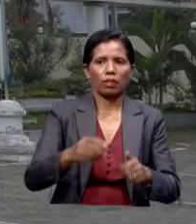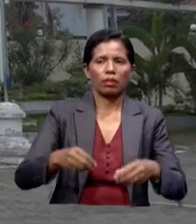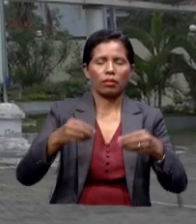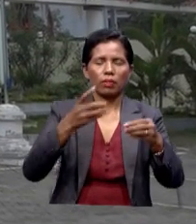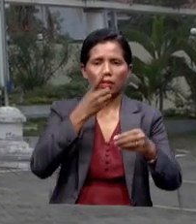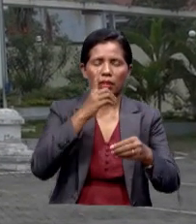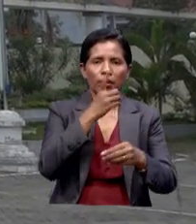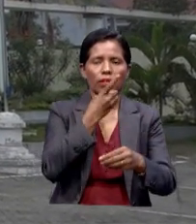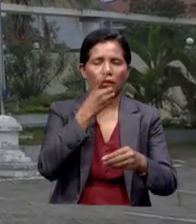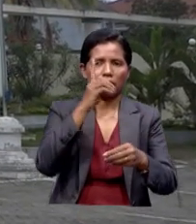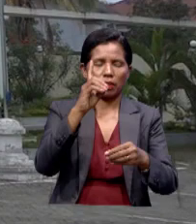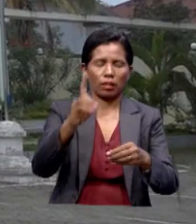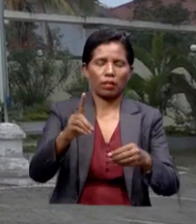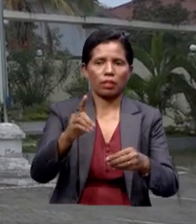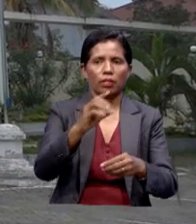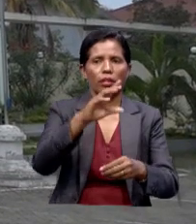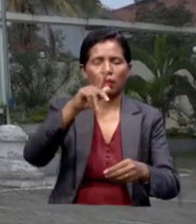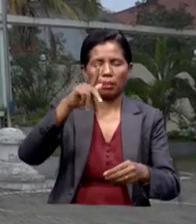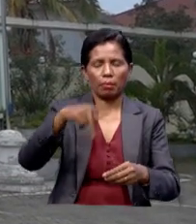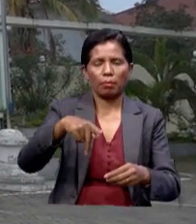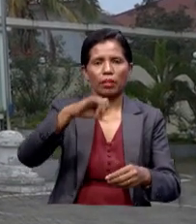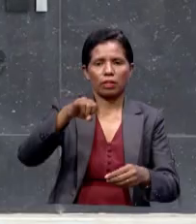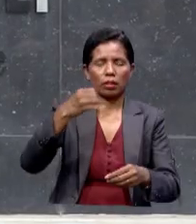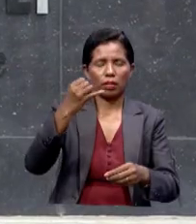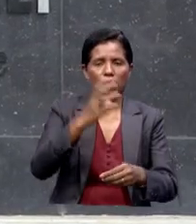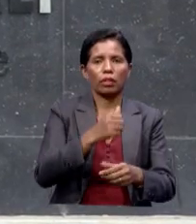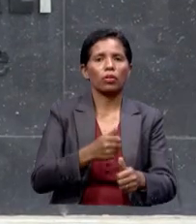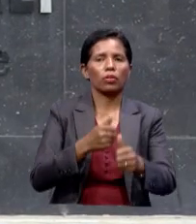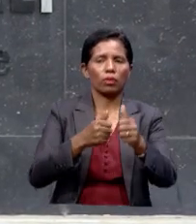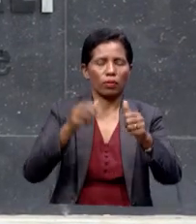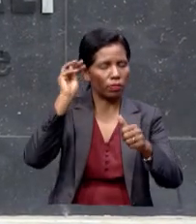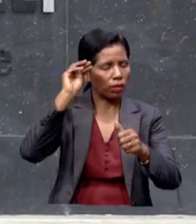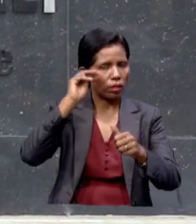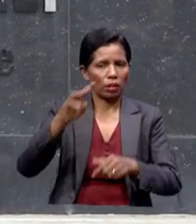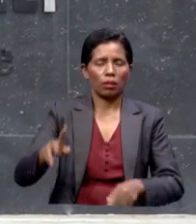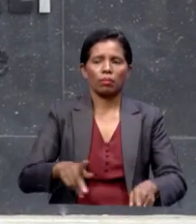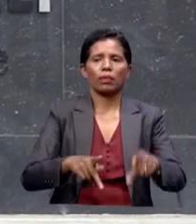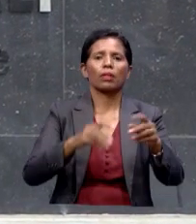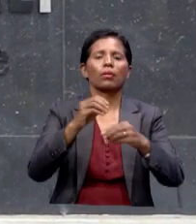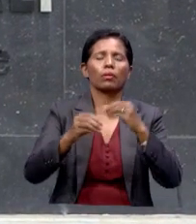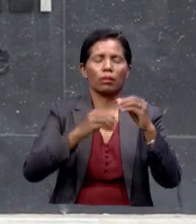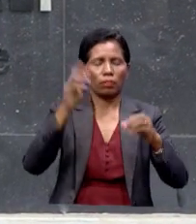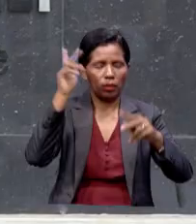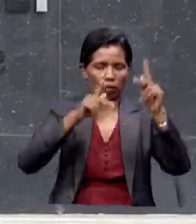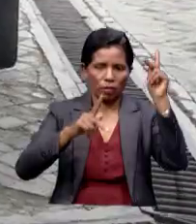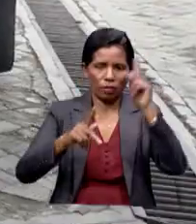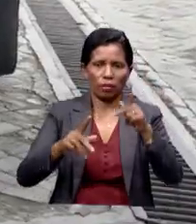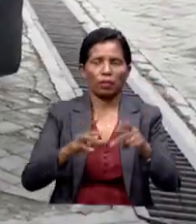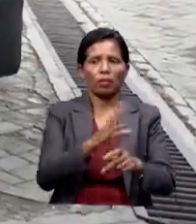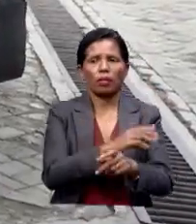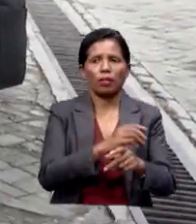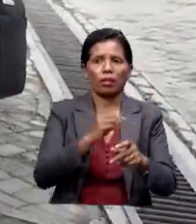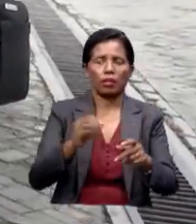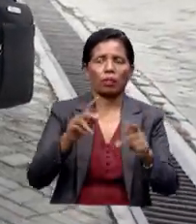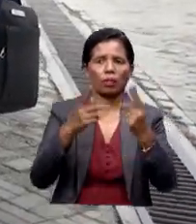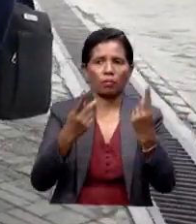e a Procurador-Geral Distrital Dili, onde cumpre notificação do Ministério Público quando o caso incumprimento de uma